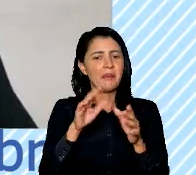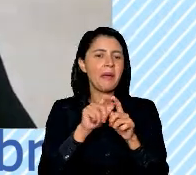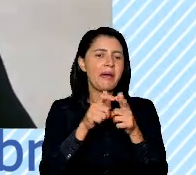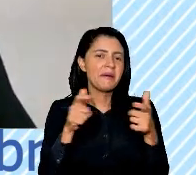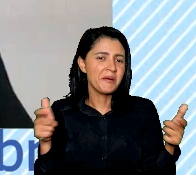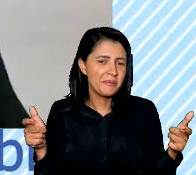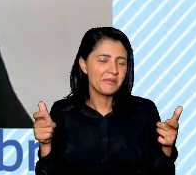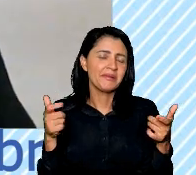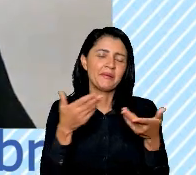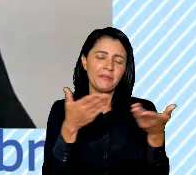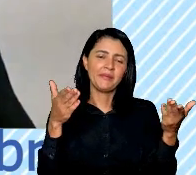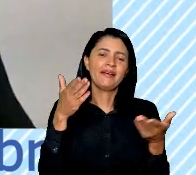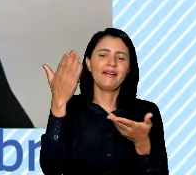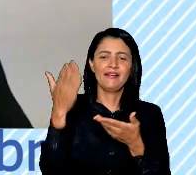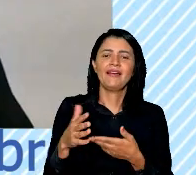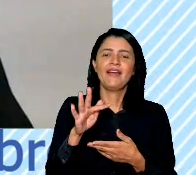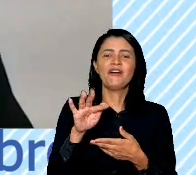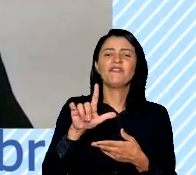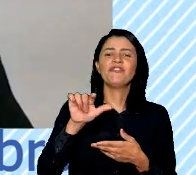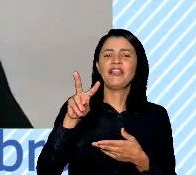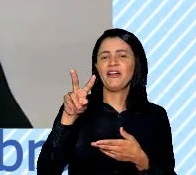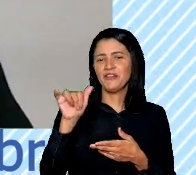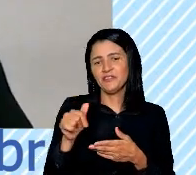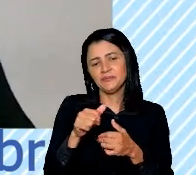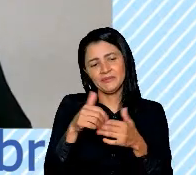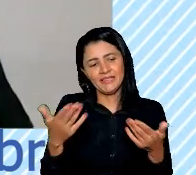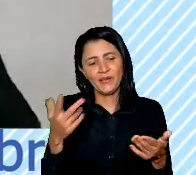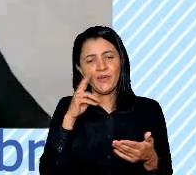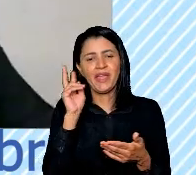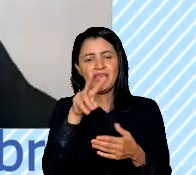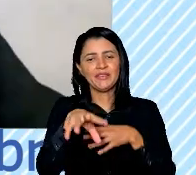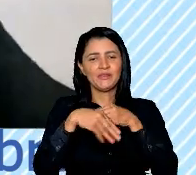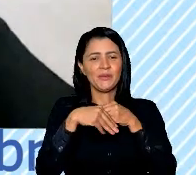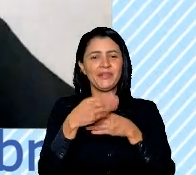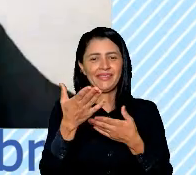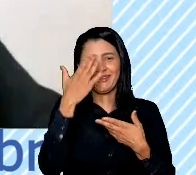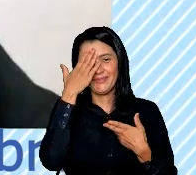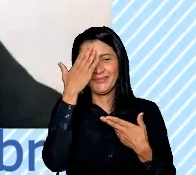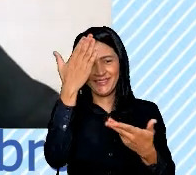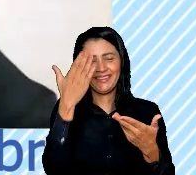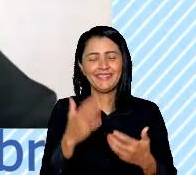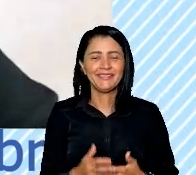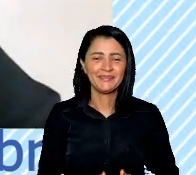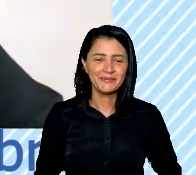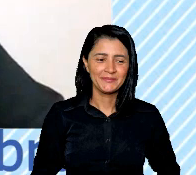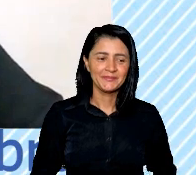ampla para a doutora Flávia. Enfim, serão esses os meus comentários. Muito obrigada.